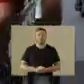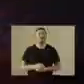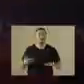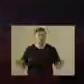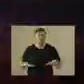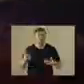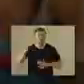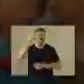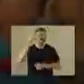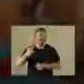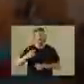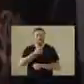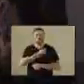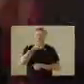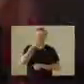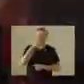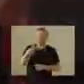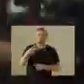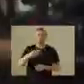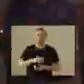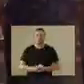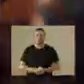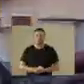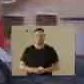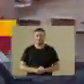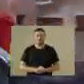Agora é Luiziane 13.